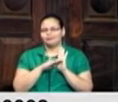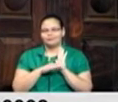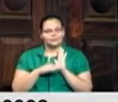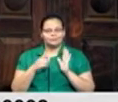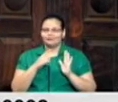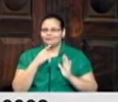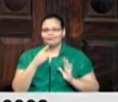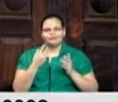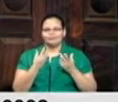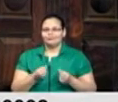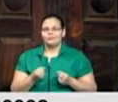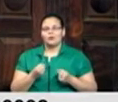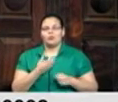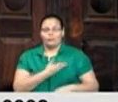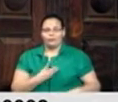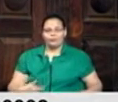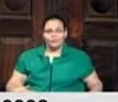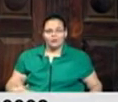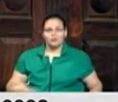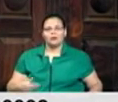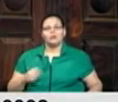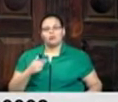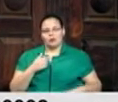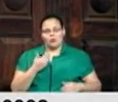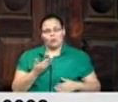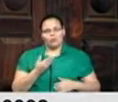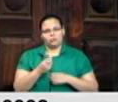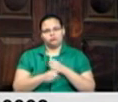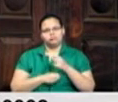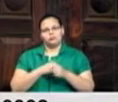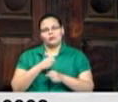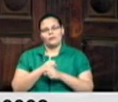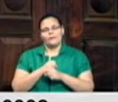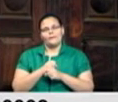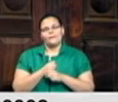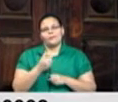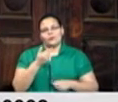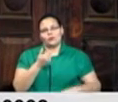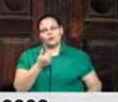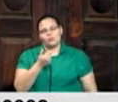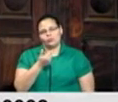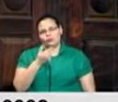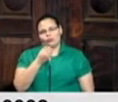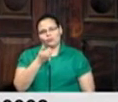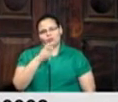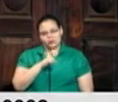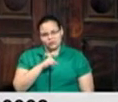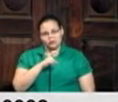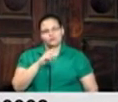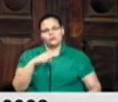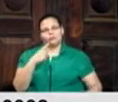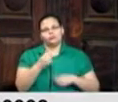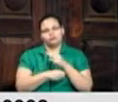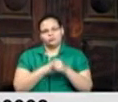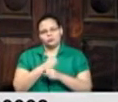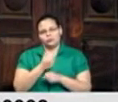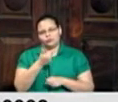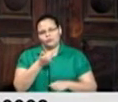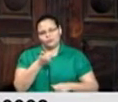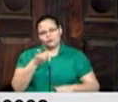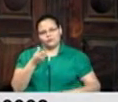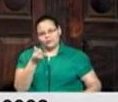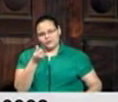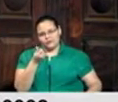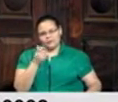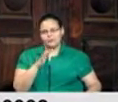O governo está virando 2015 para 2016 com aproximadamente